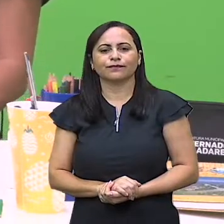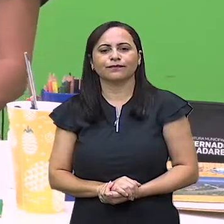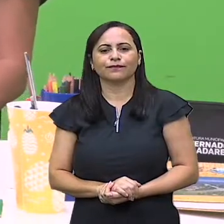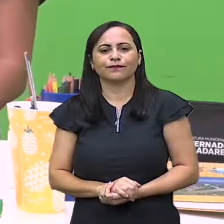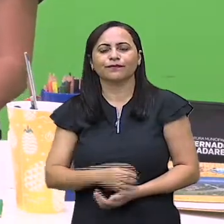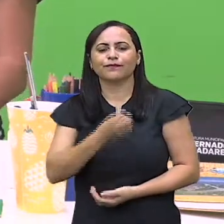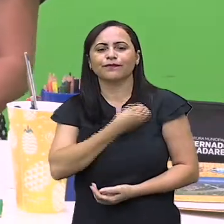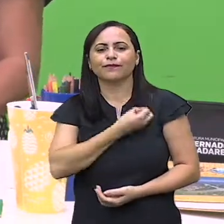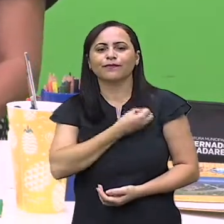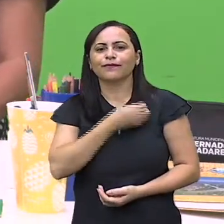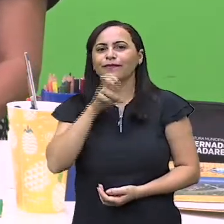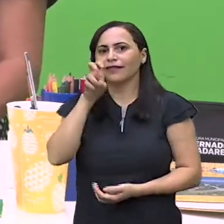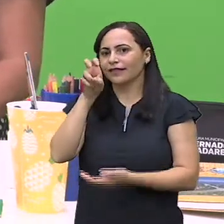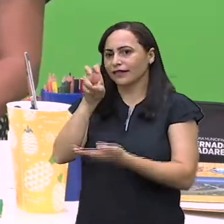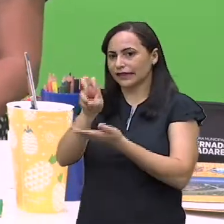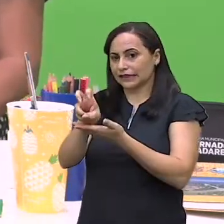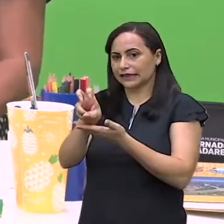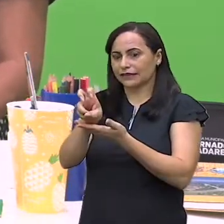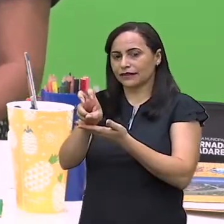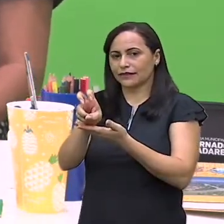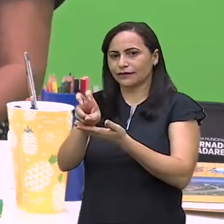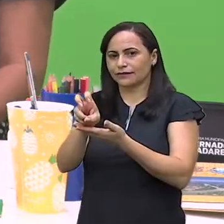Tirei o número 5.